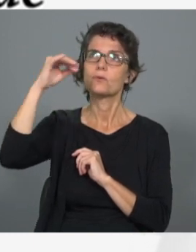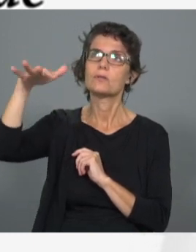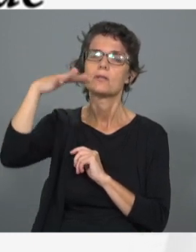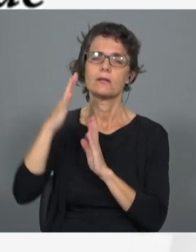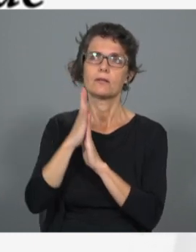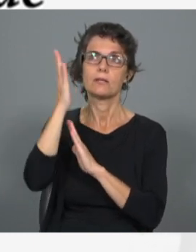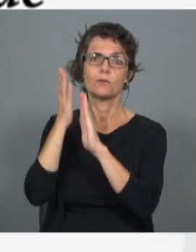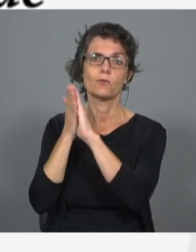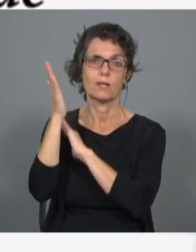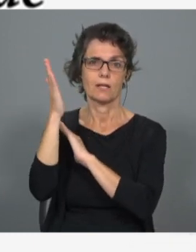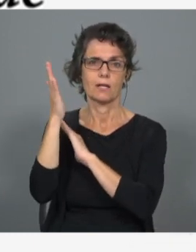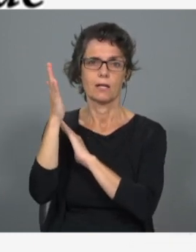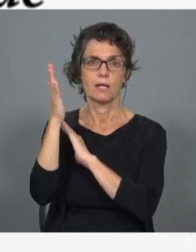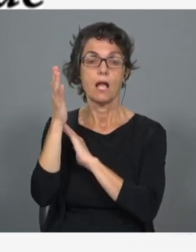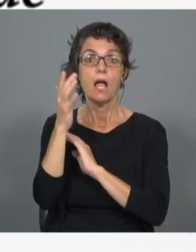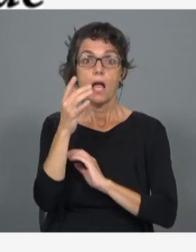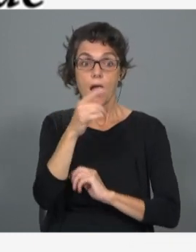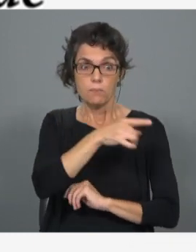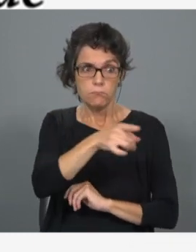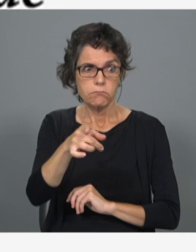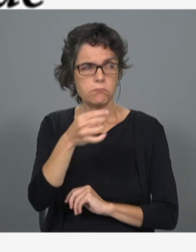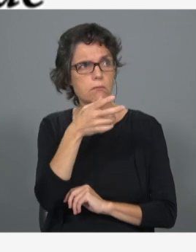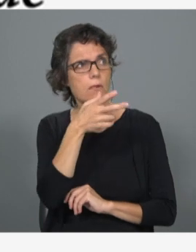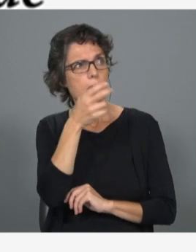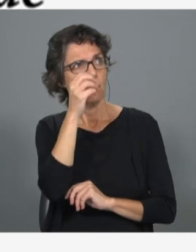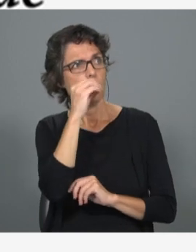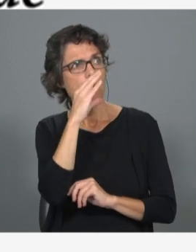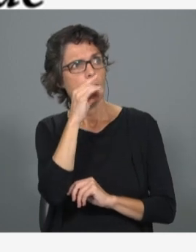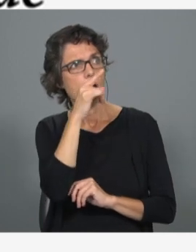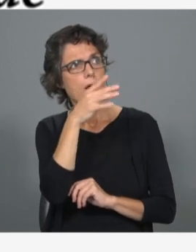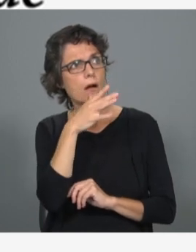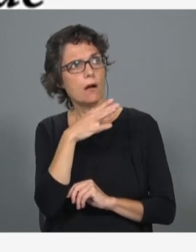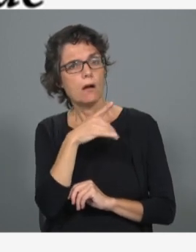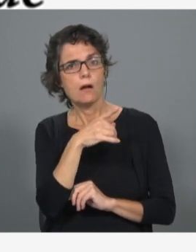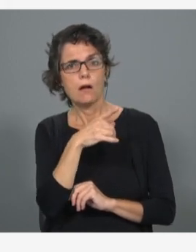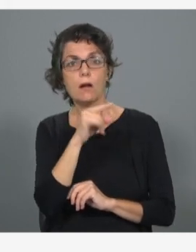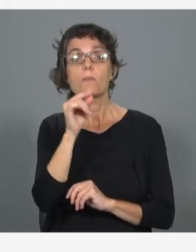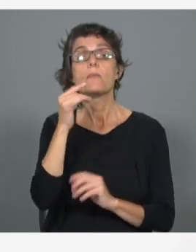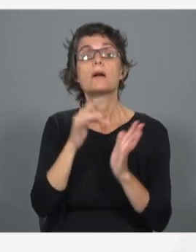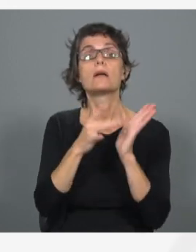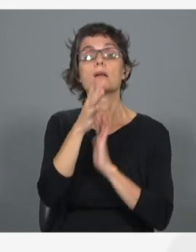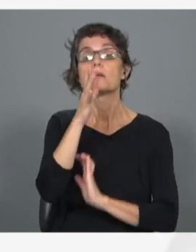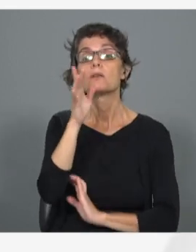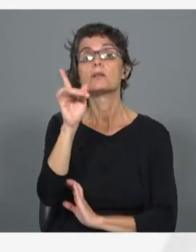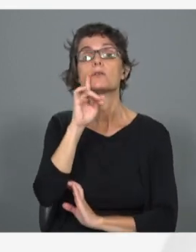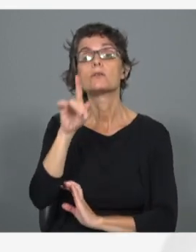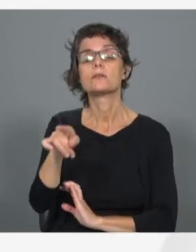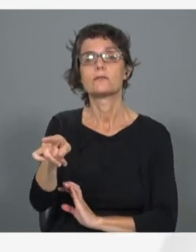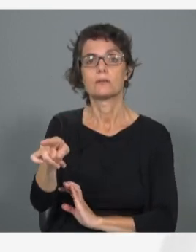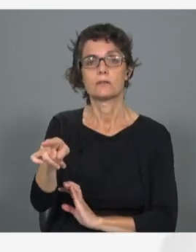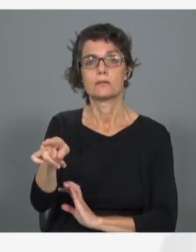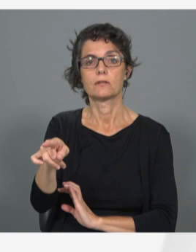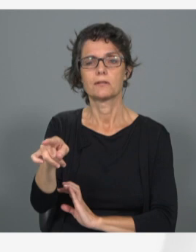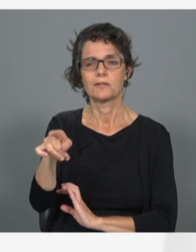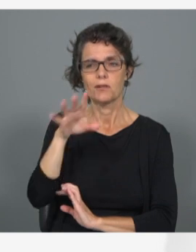Os discípulos ficaram admirados com estas palavras, mas Jesus afirmou-lhes de novo: Meus filhos,